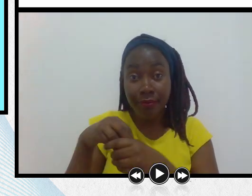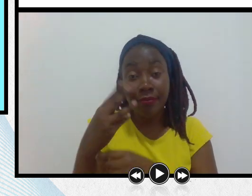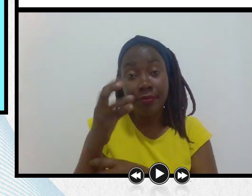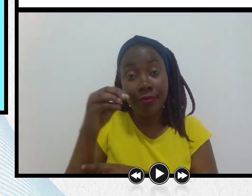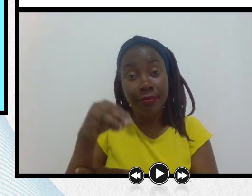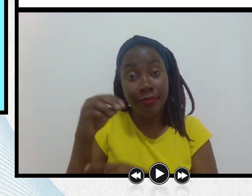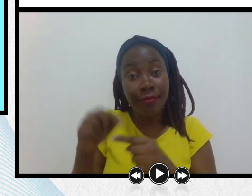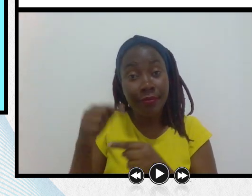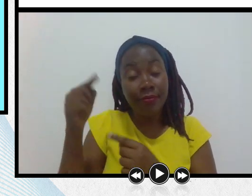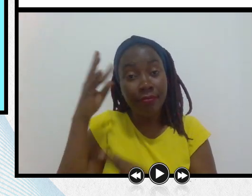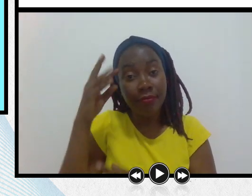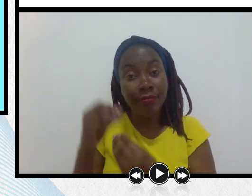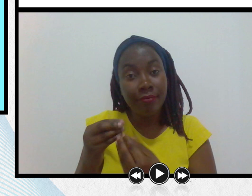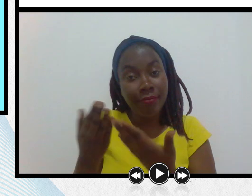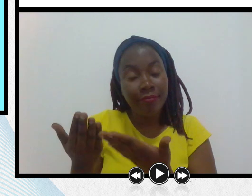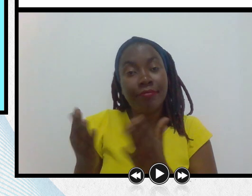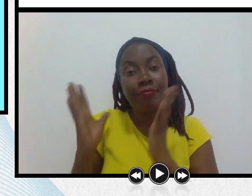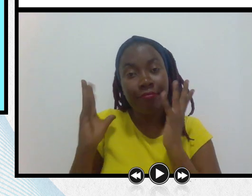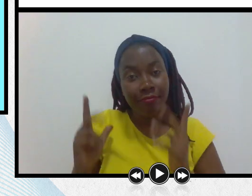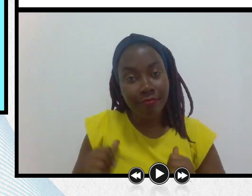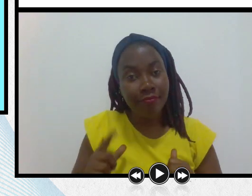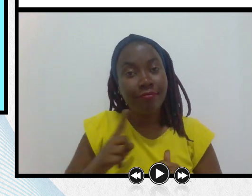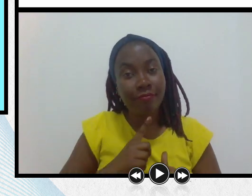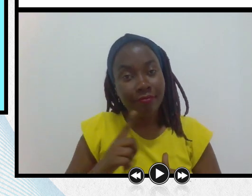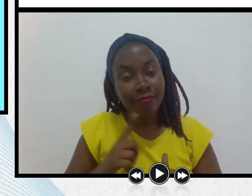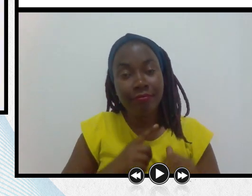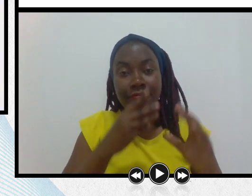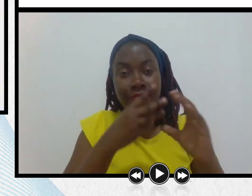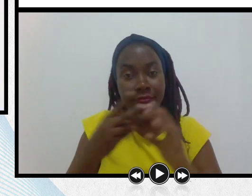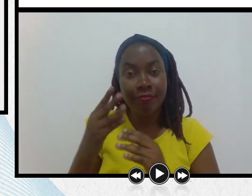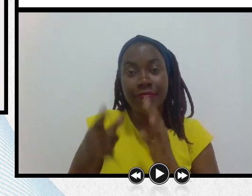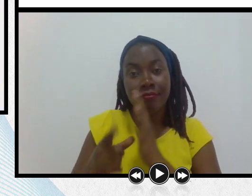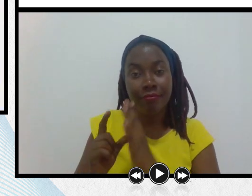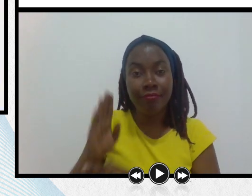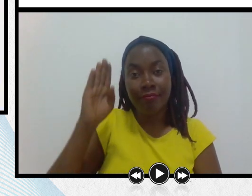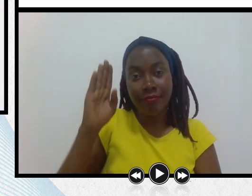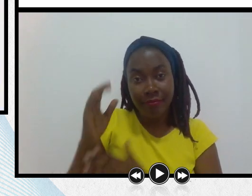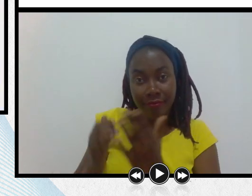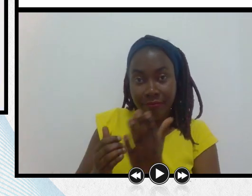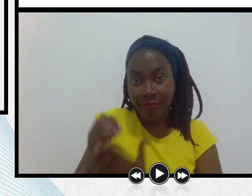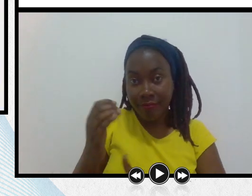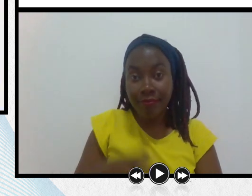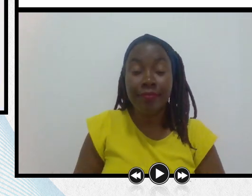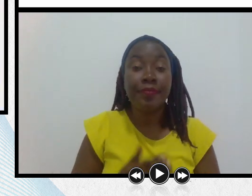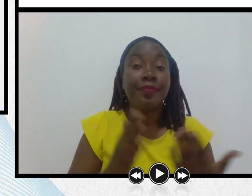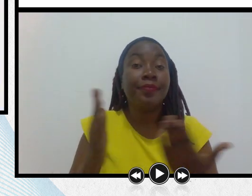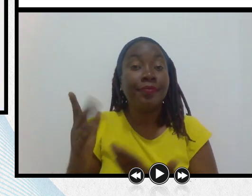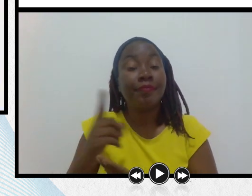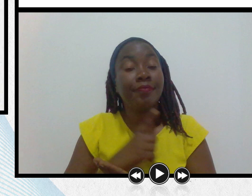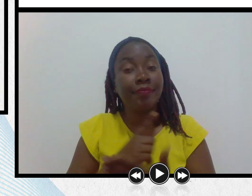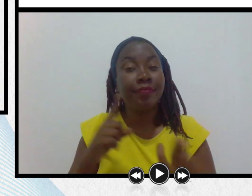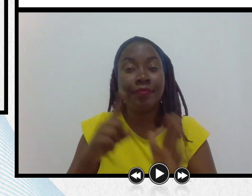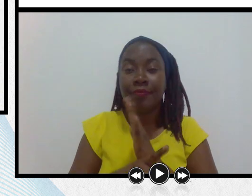minutos depois, a água é considerada desinfetada, desde que tenha aquelas características que eu comentei inicialmente. Aí existe